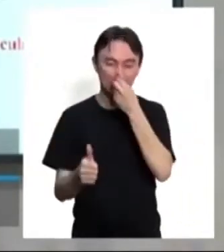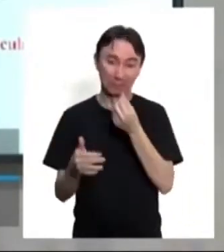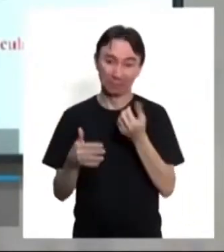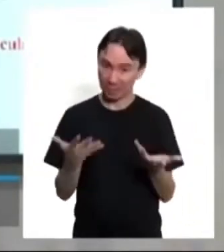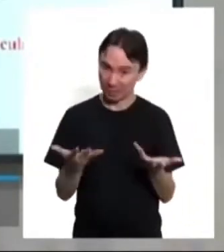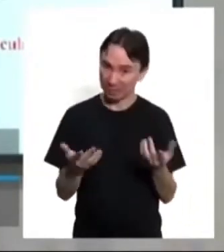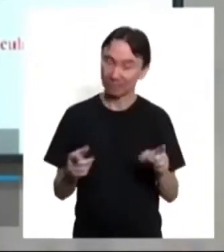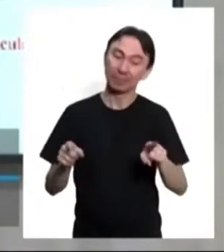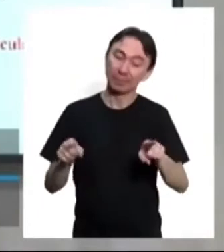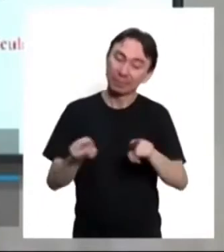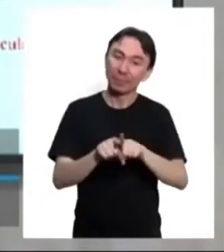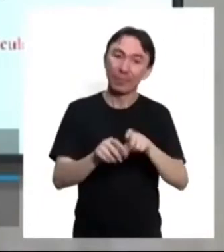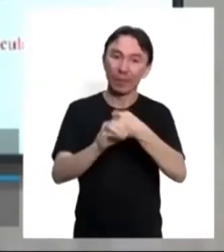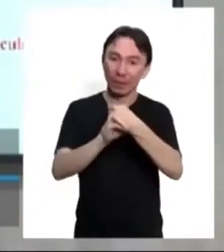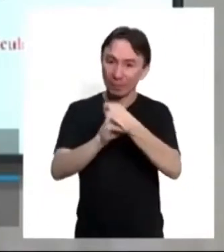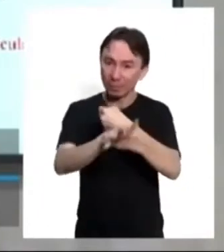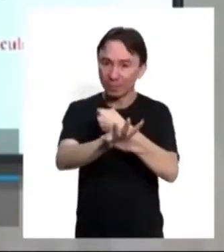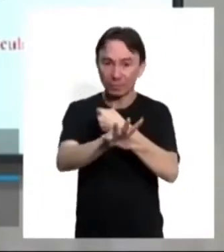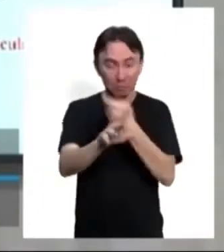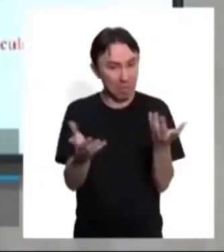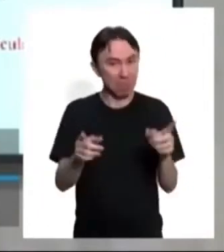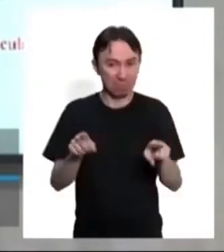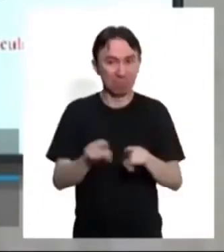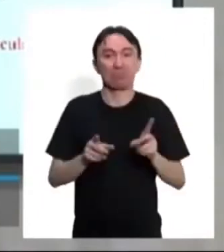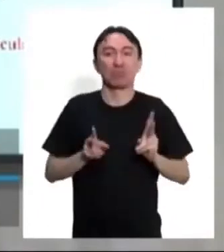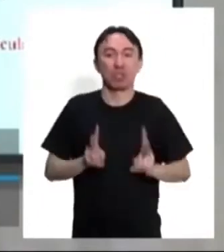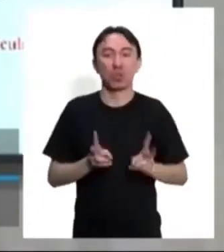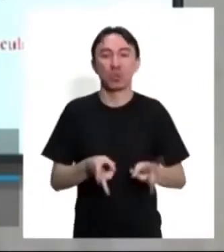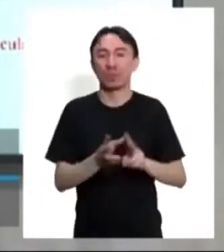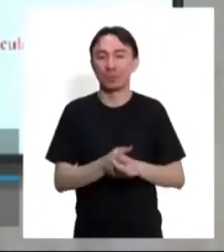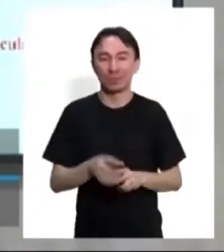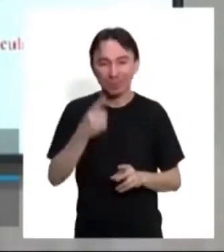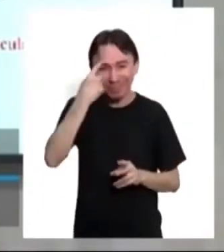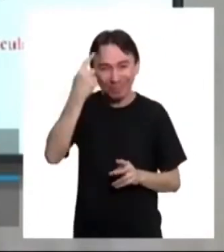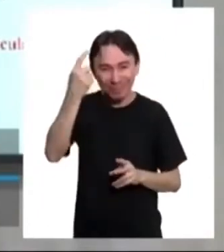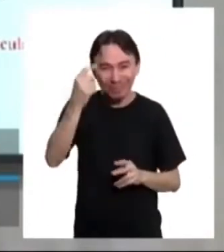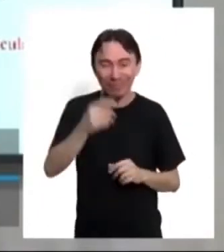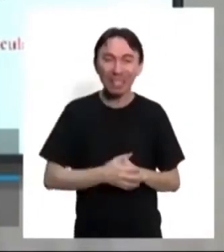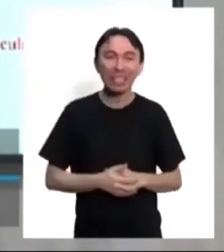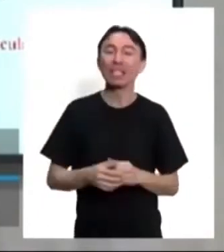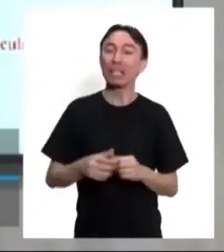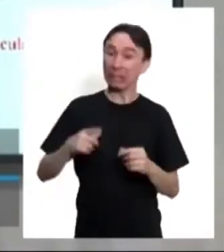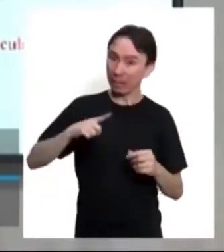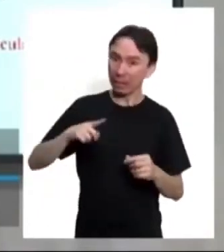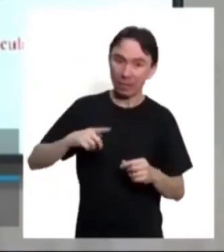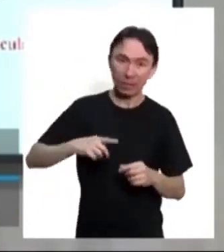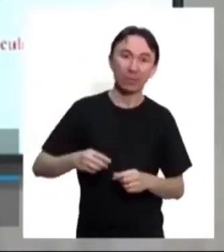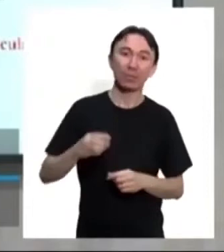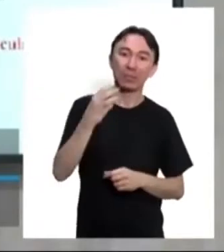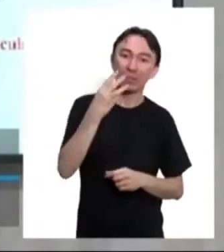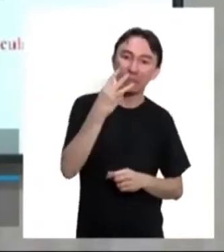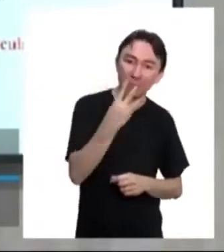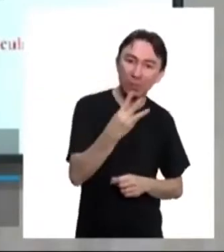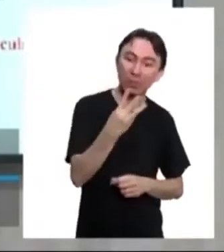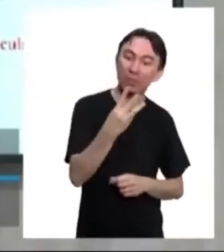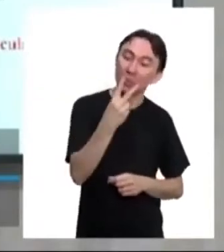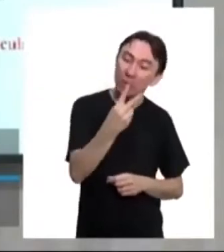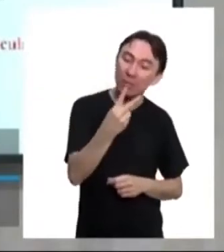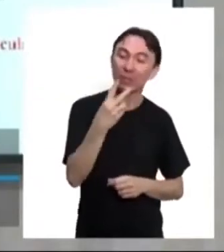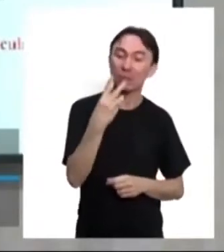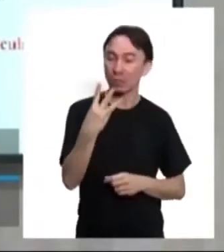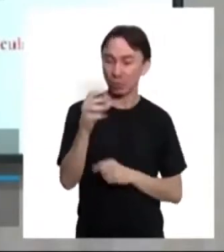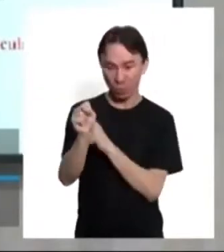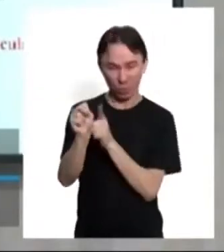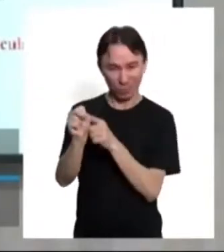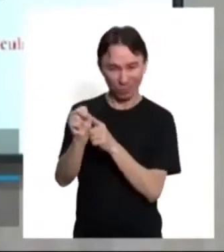Professor, lei de Lavoisier, sim. Então, se eu tinha 238 de massa aqui, eu tenho que ter 238 de massa do